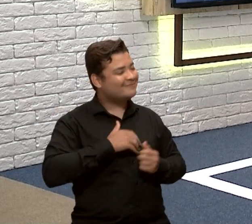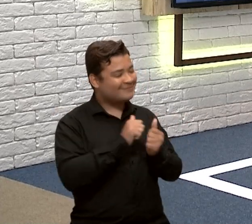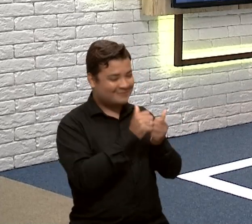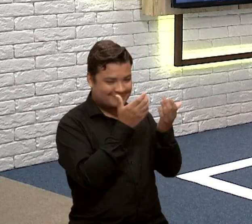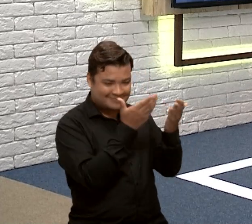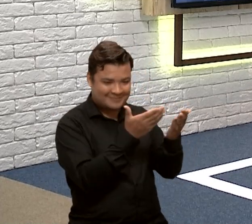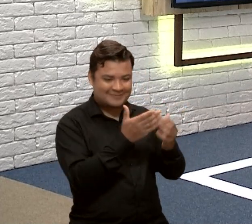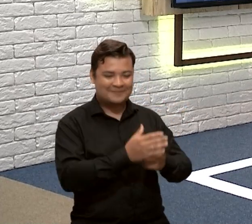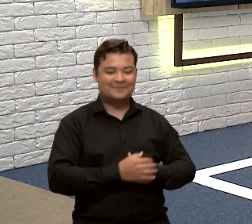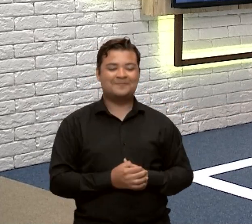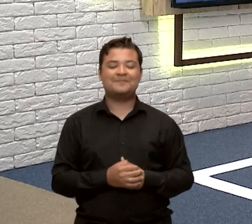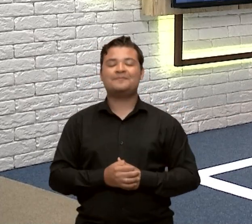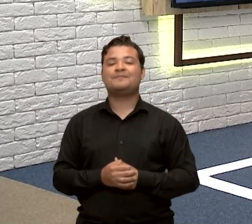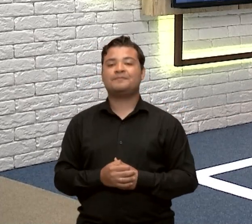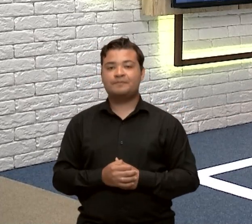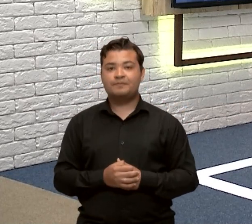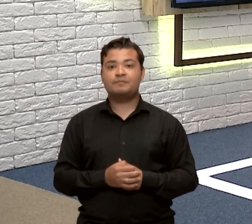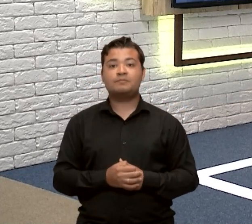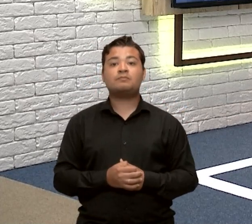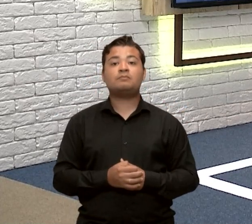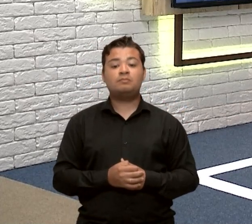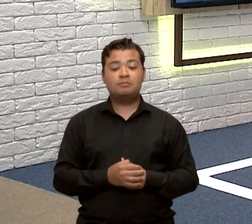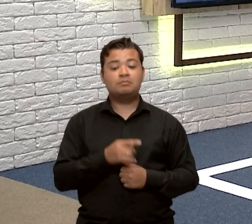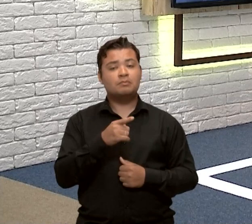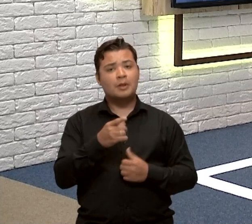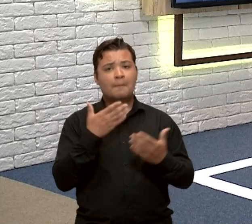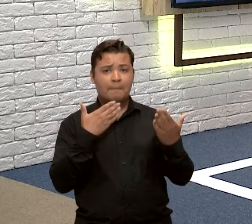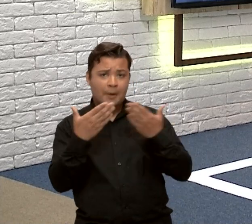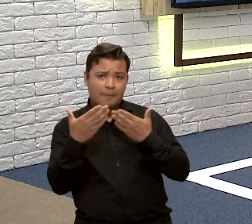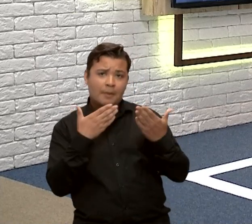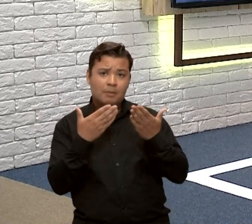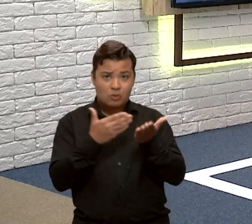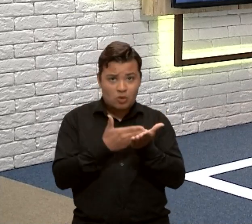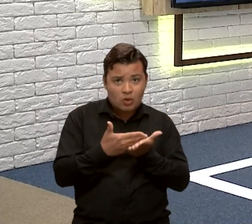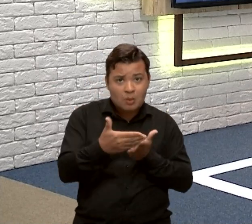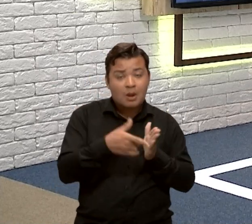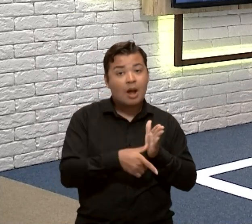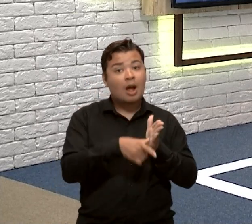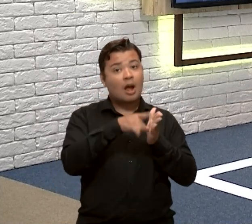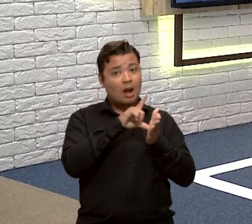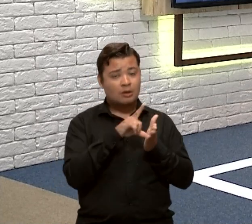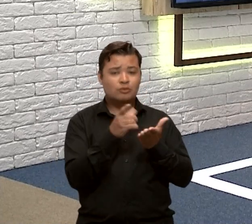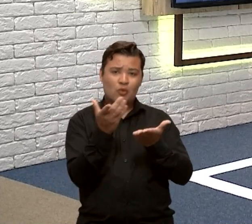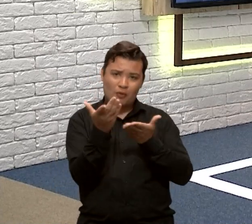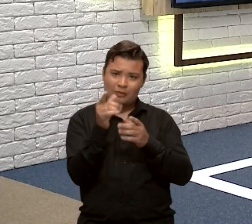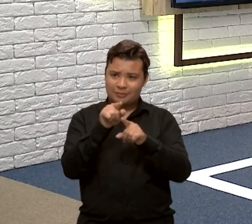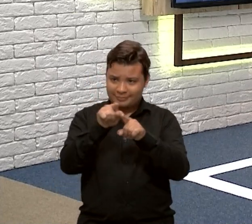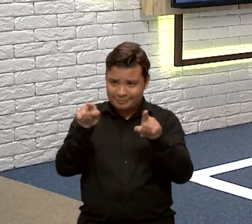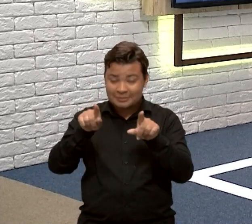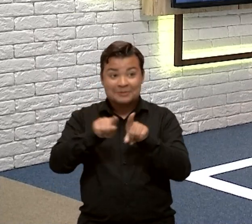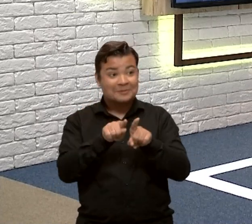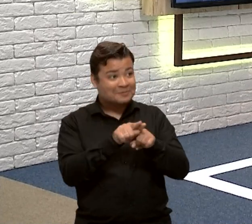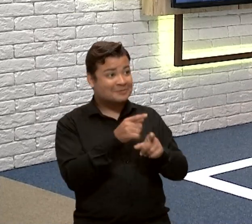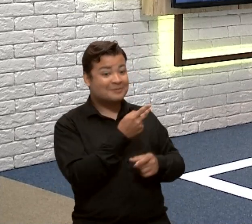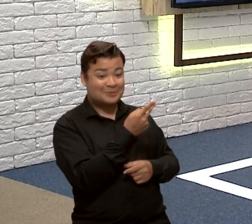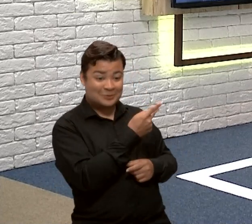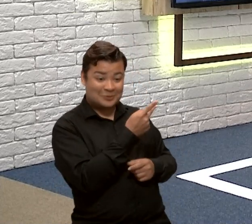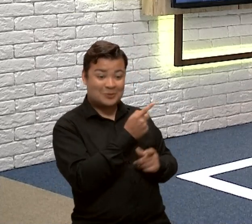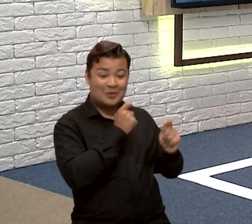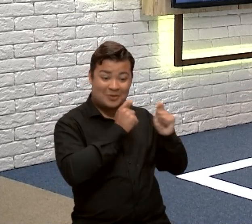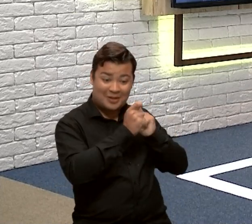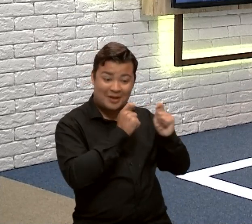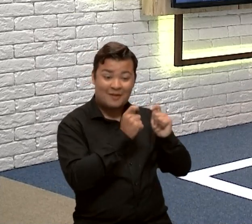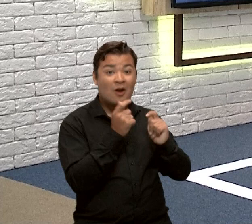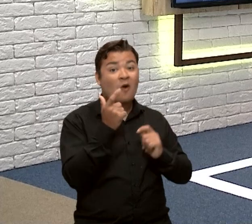olha, gente, antes da gente começar aqui esse bate-papo, eu quero convidar você e convidar aqui também os nossos entrevistados